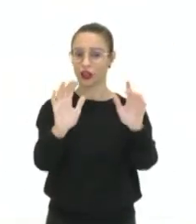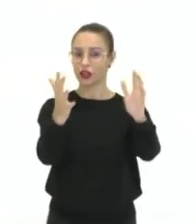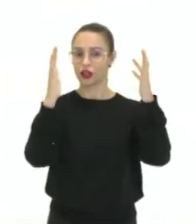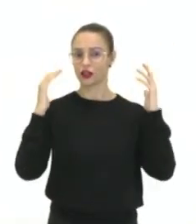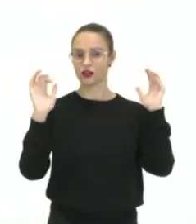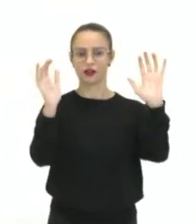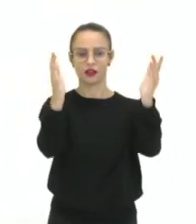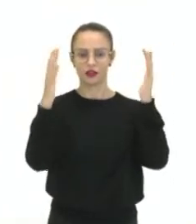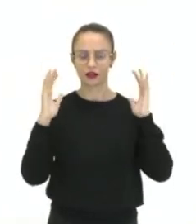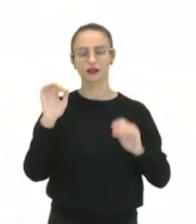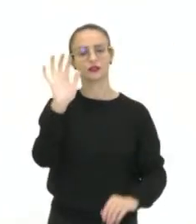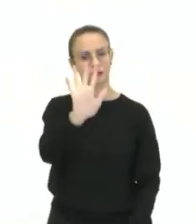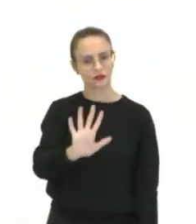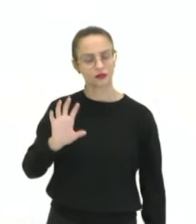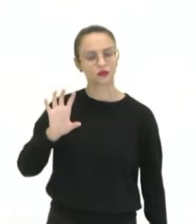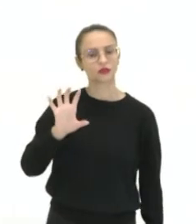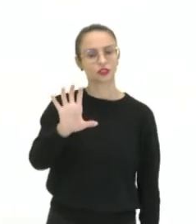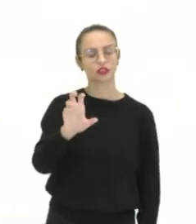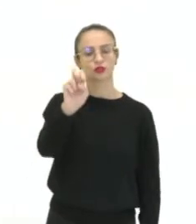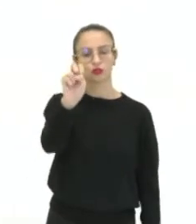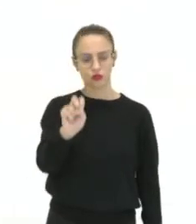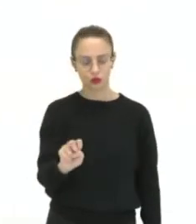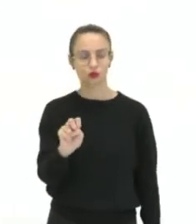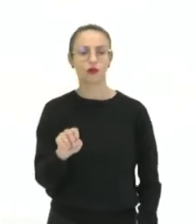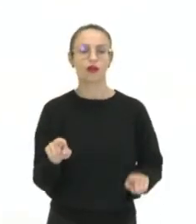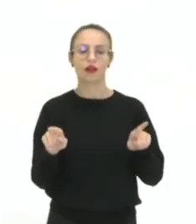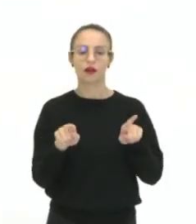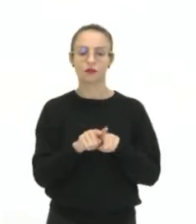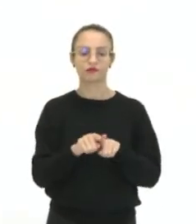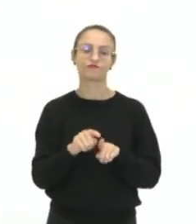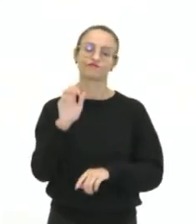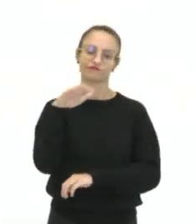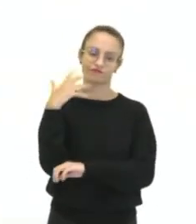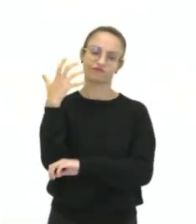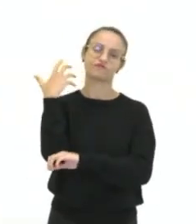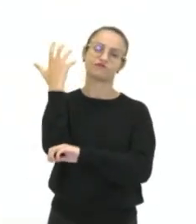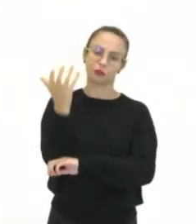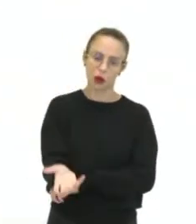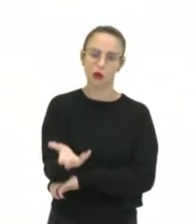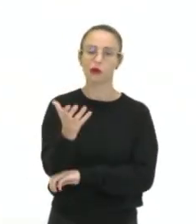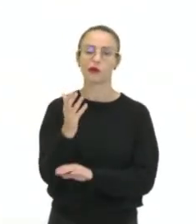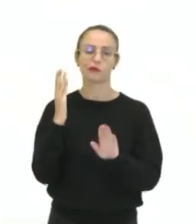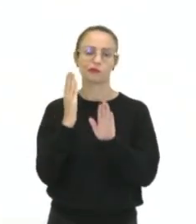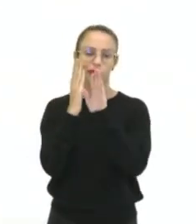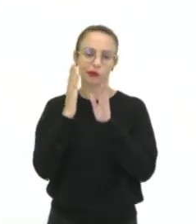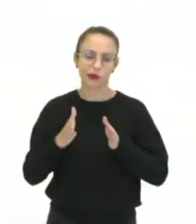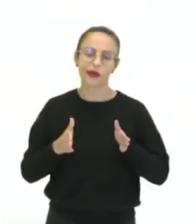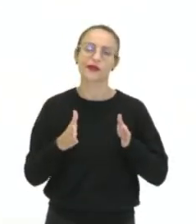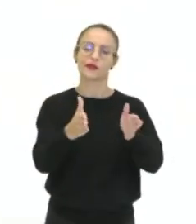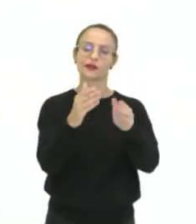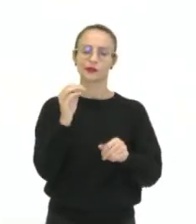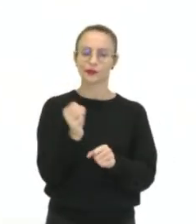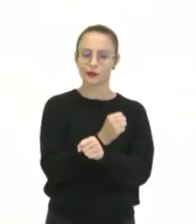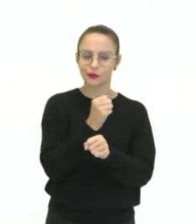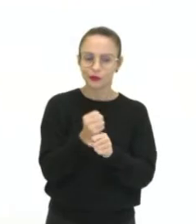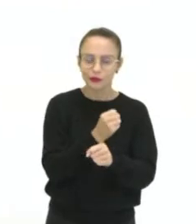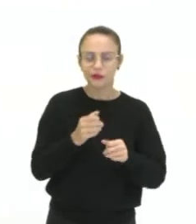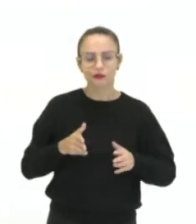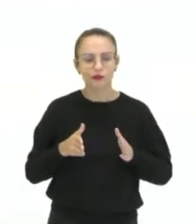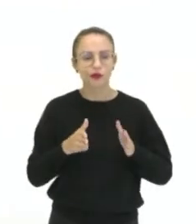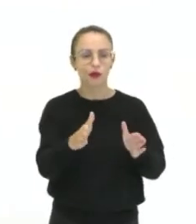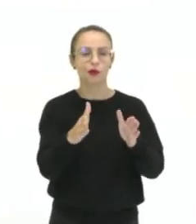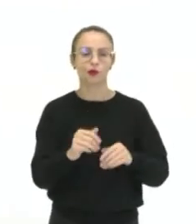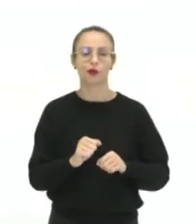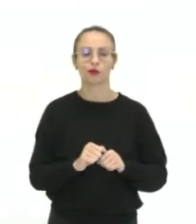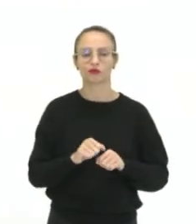parte da região sul, né, que foram ali devastadas com a construção de estrada de ferro, de